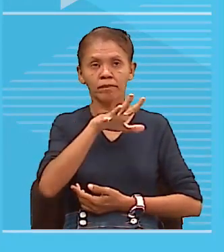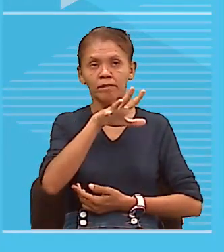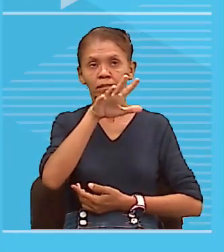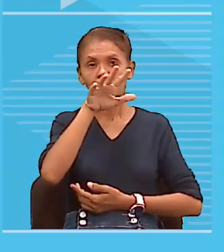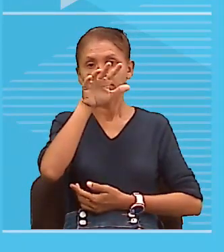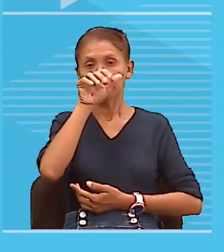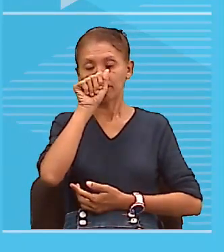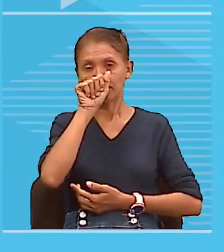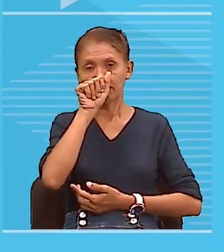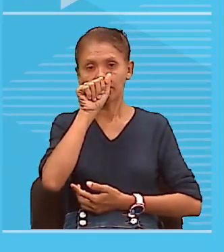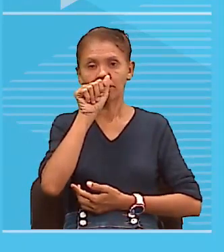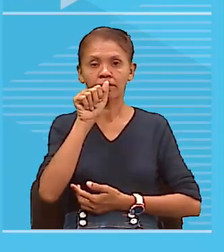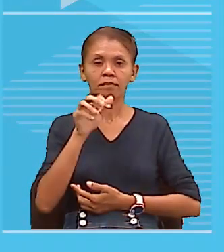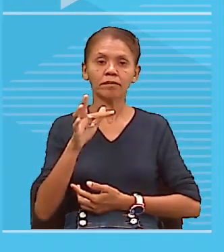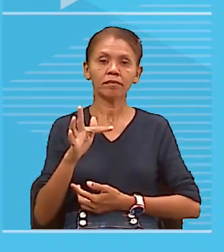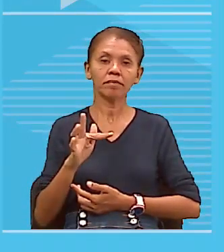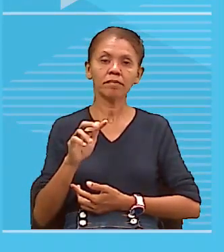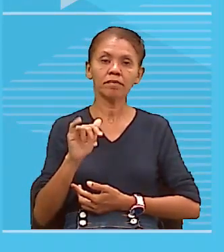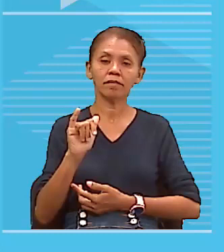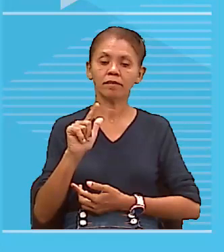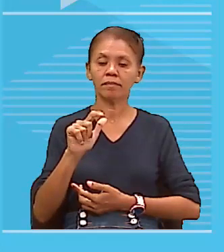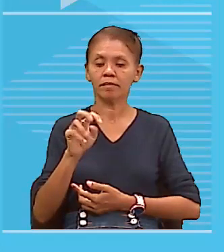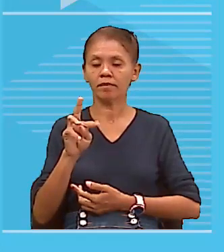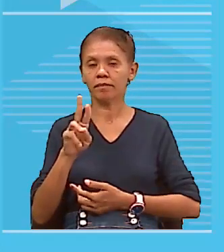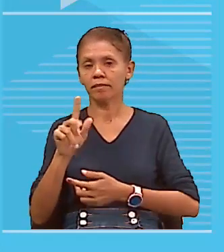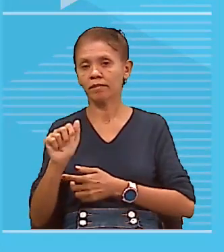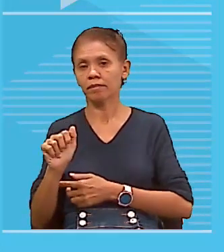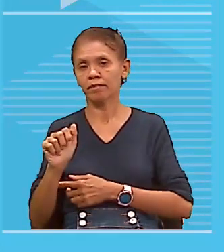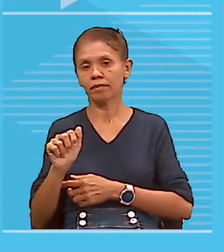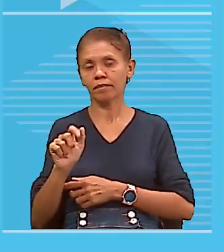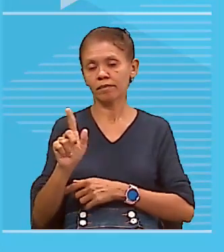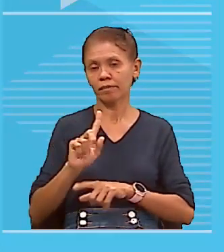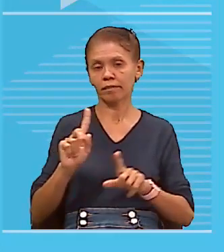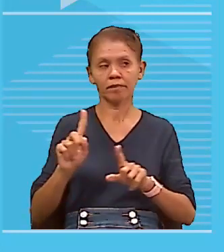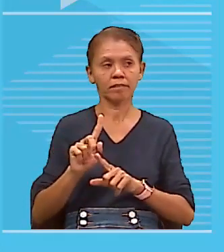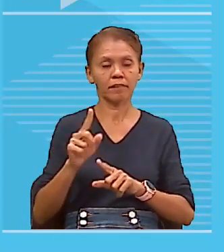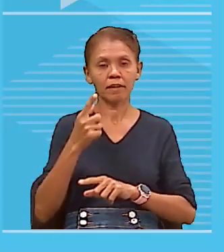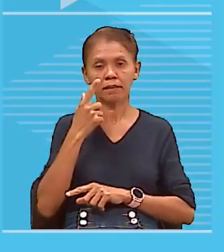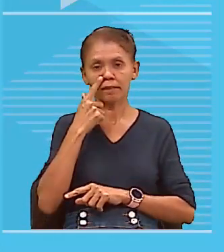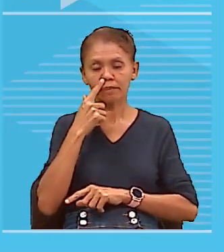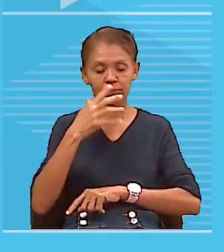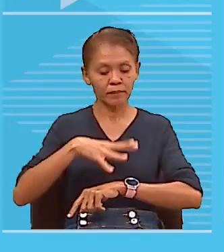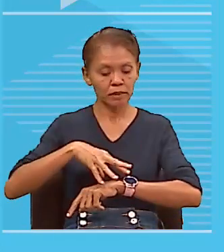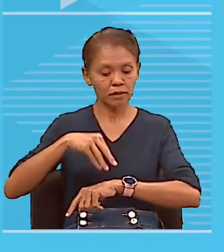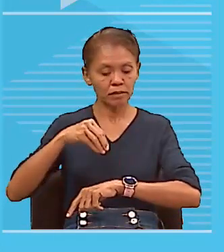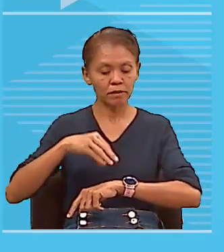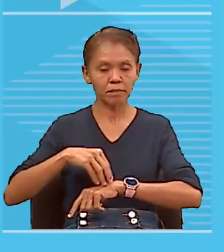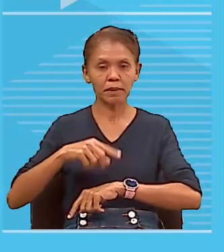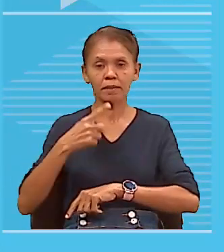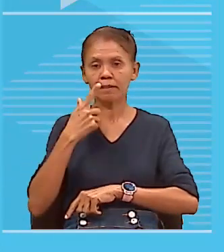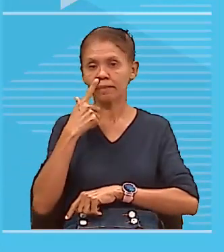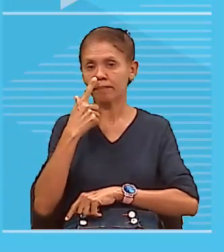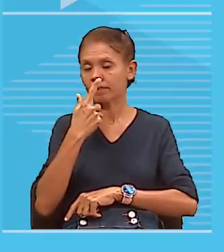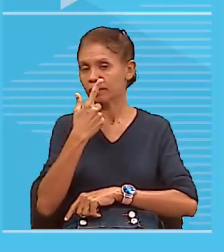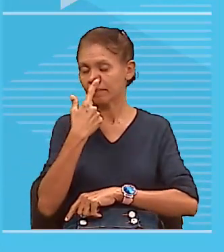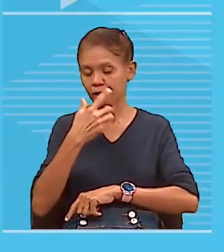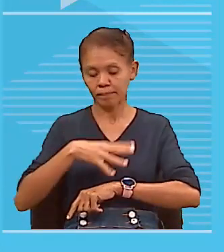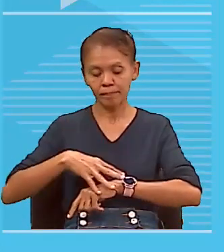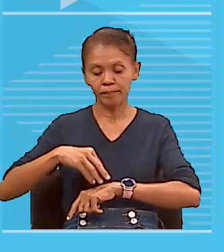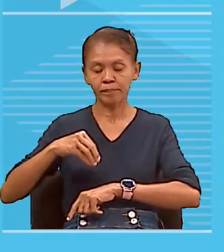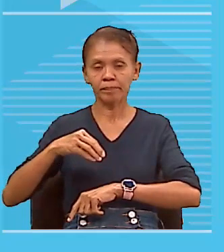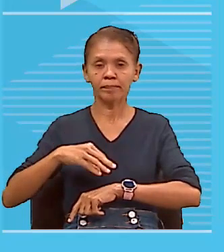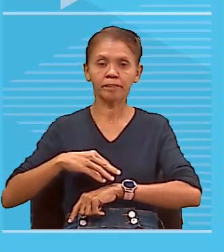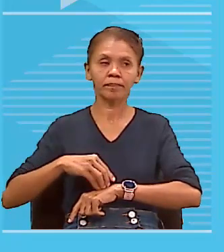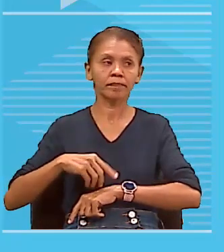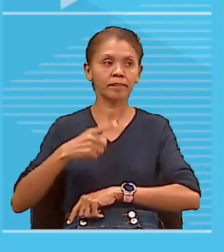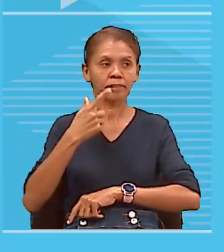até consegue filtrar uma coisinha de nada. Esses pelinhos que tem, vamos botar aí o dedinho no nariz para sentir? Ó, pode botar aí só